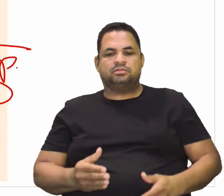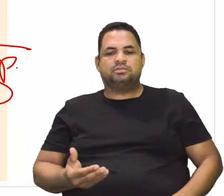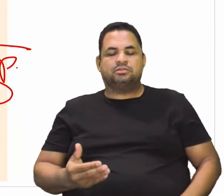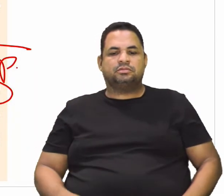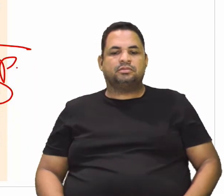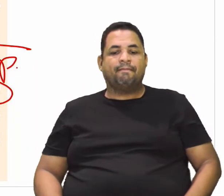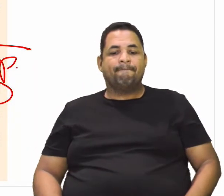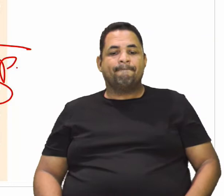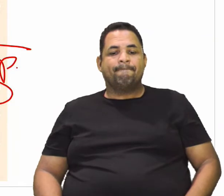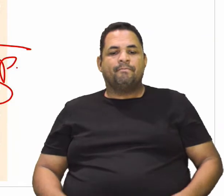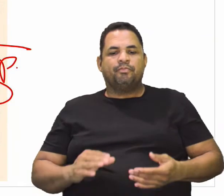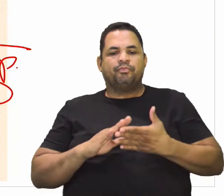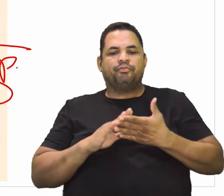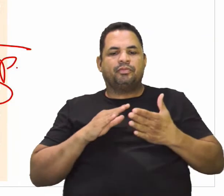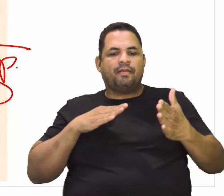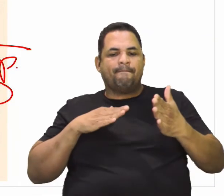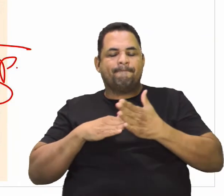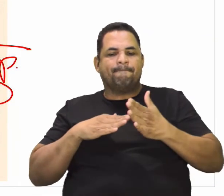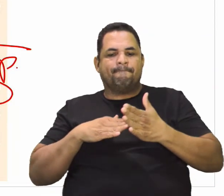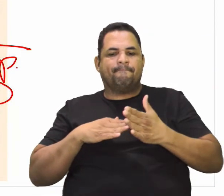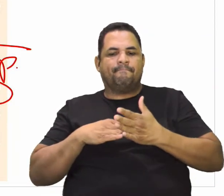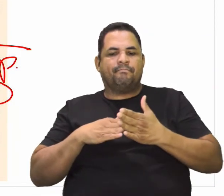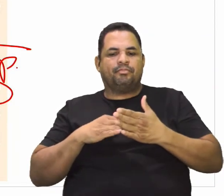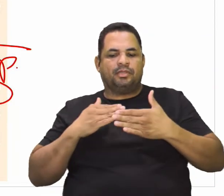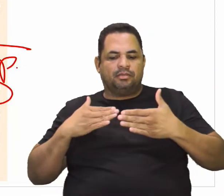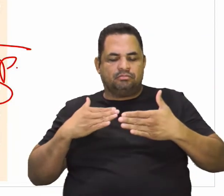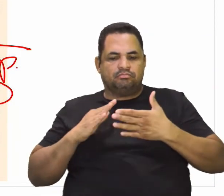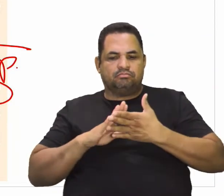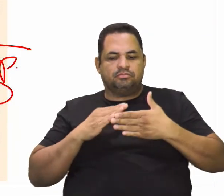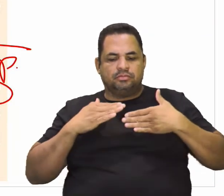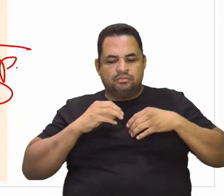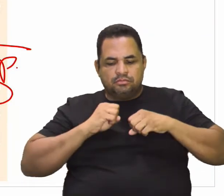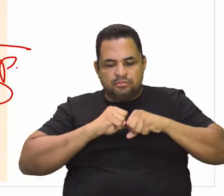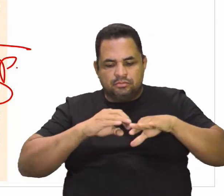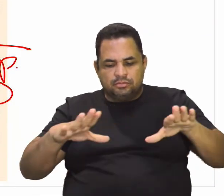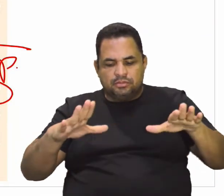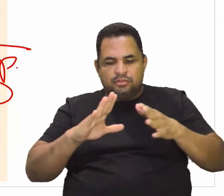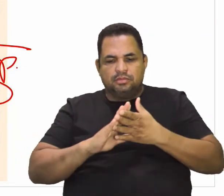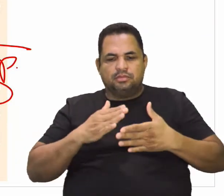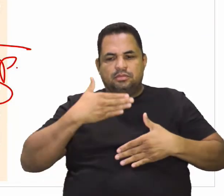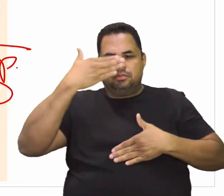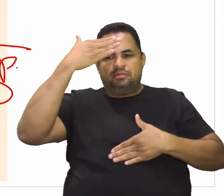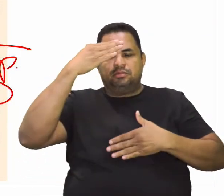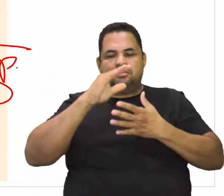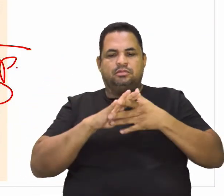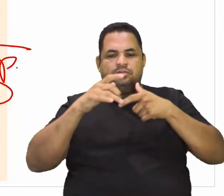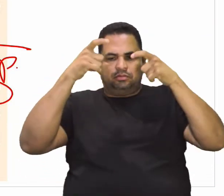Carlos Martel ele vai barrar o avanço árabe lá no reino